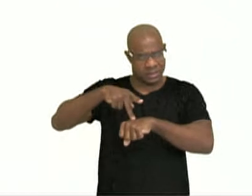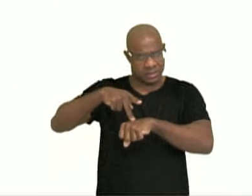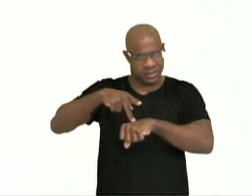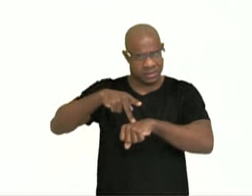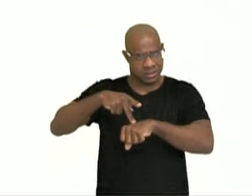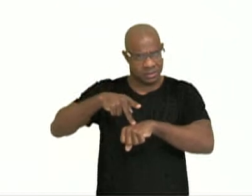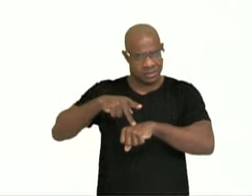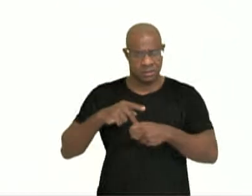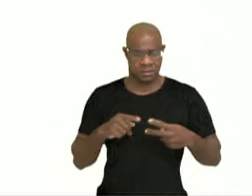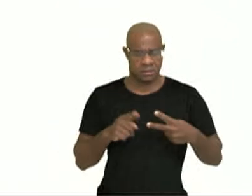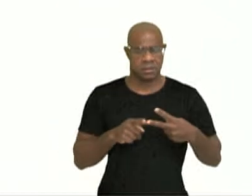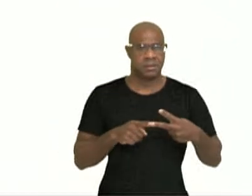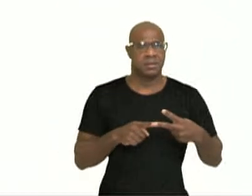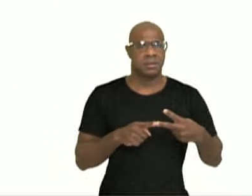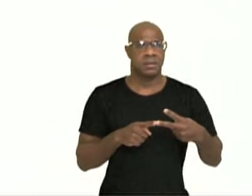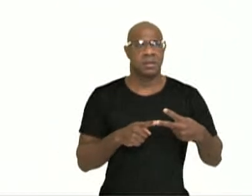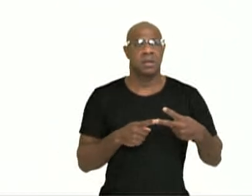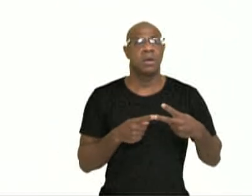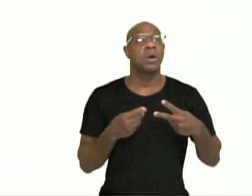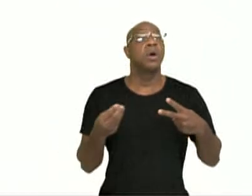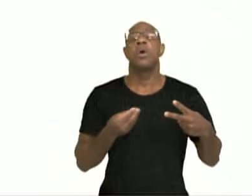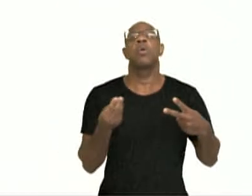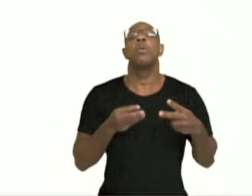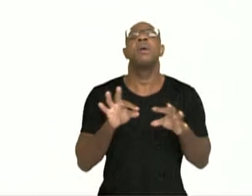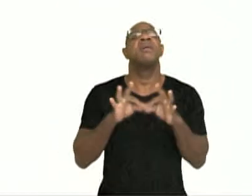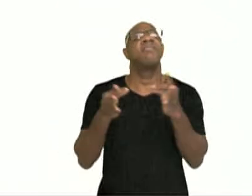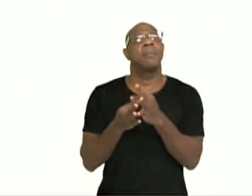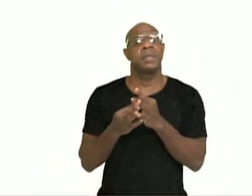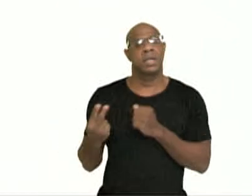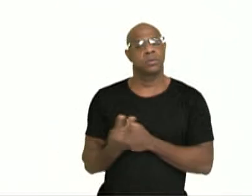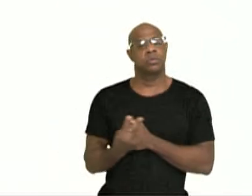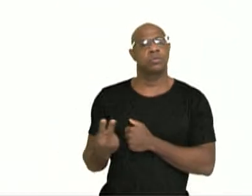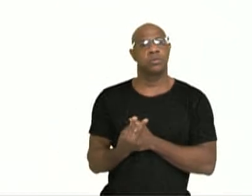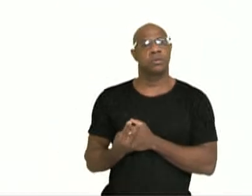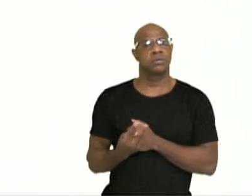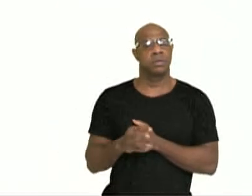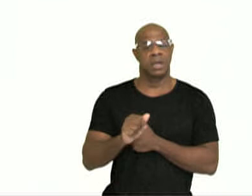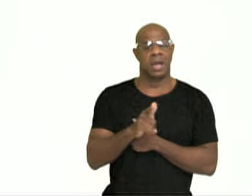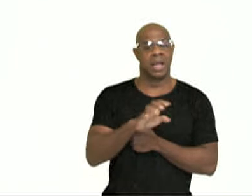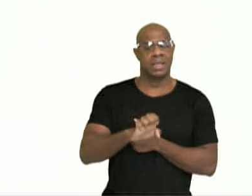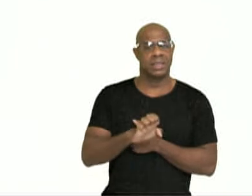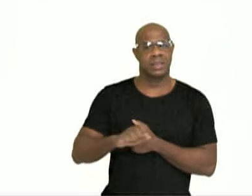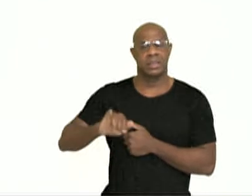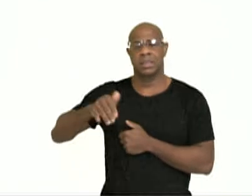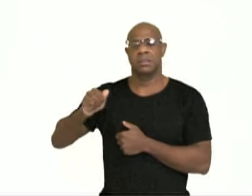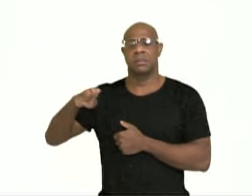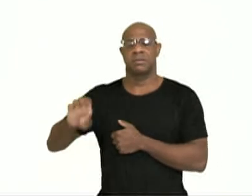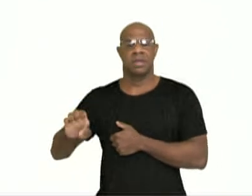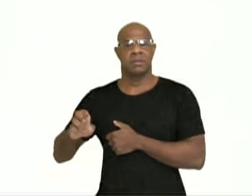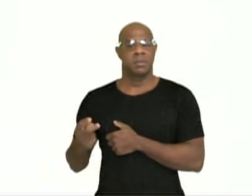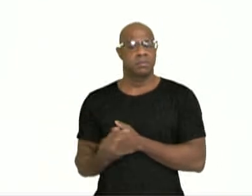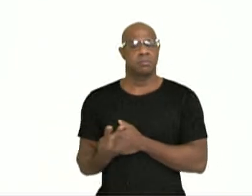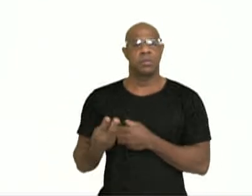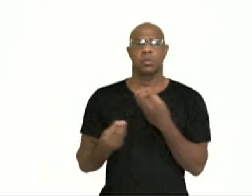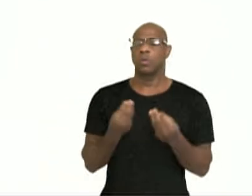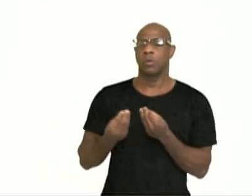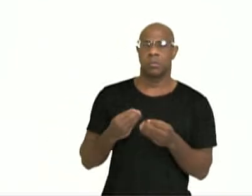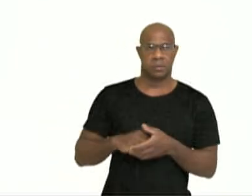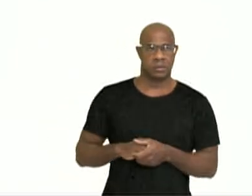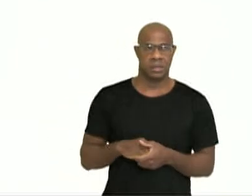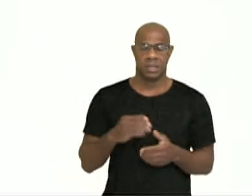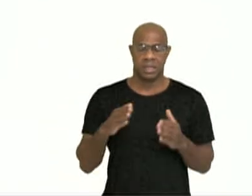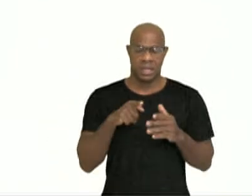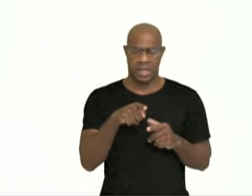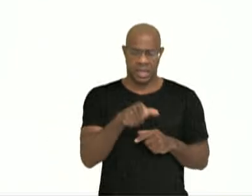informação. Como é que é a família deles? Como é que é a família da Alicia? Como é que é a família do Jamie? Alicia mora com